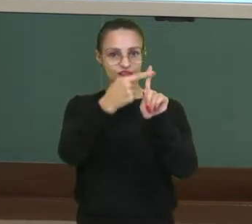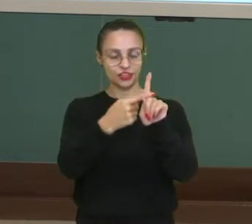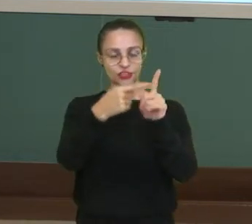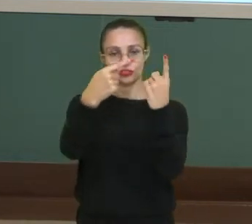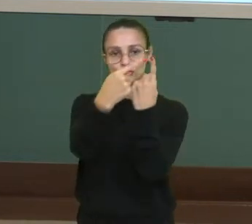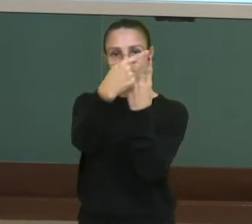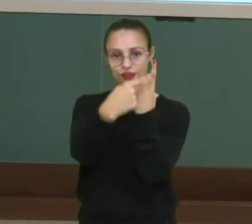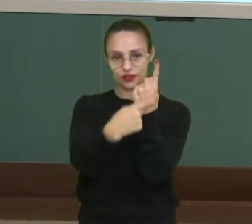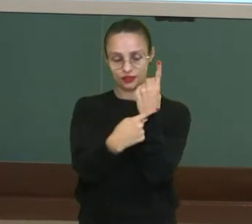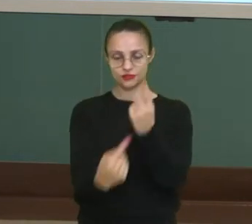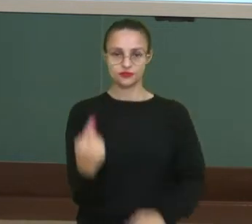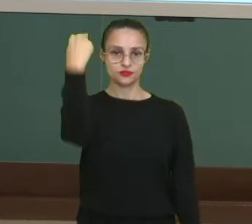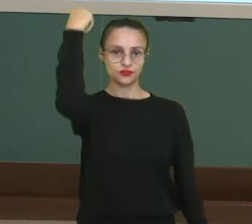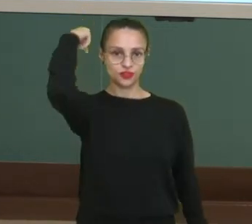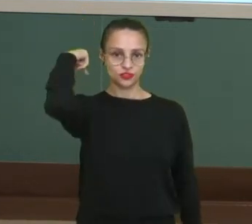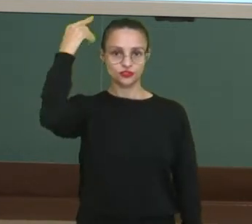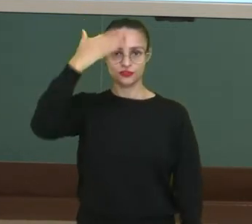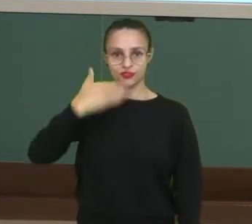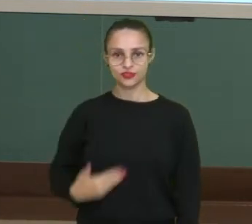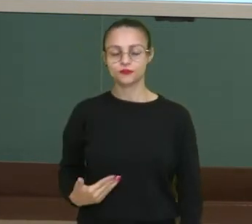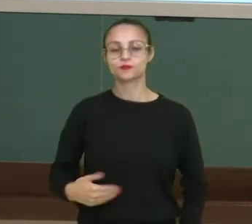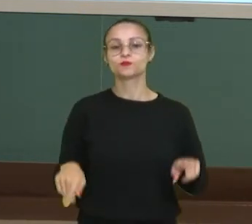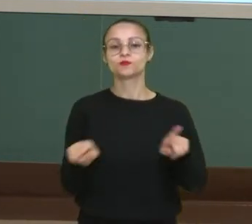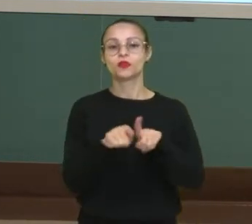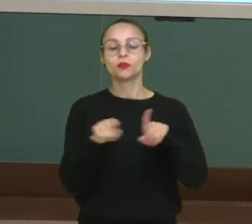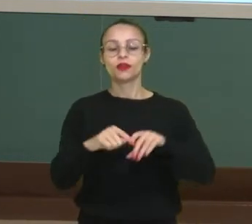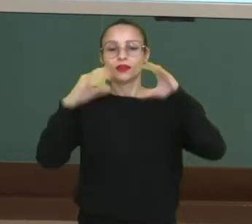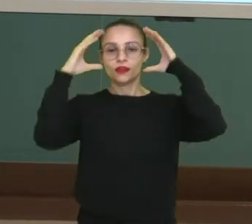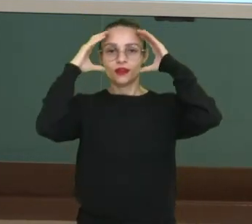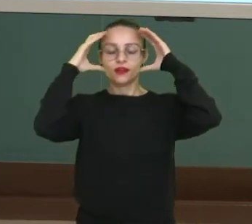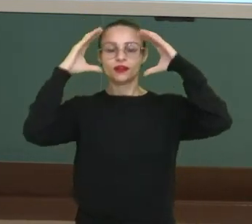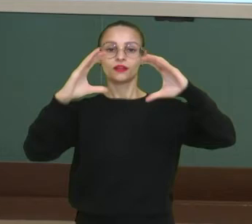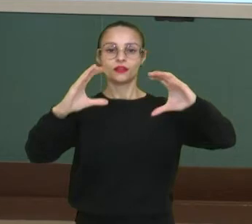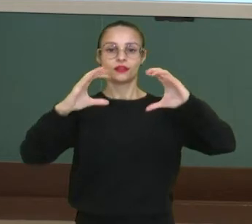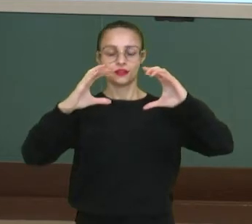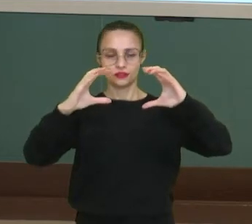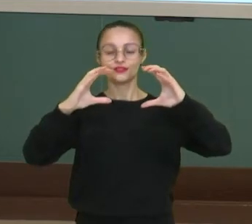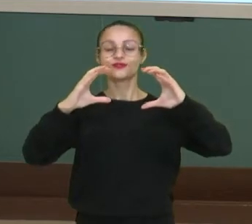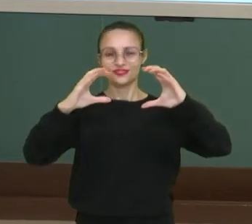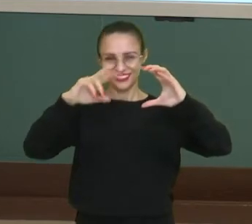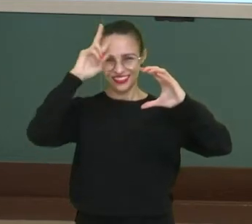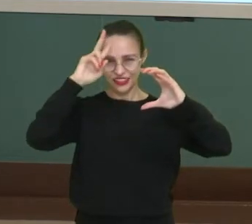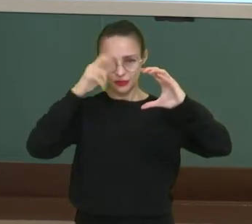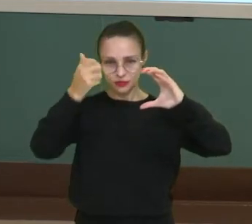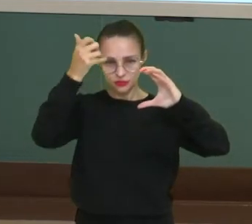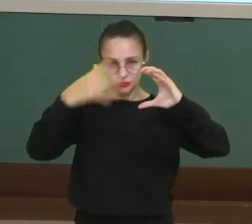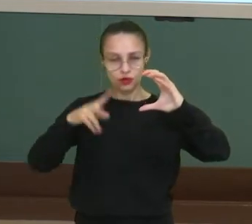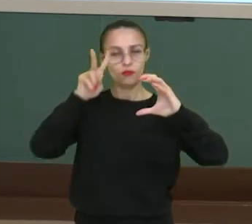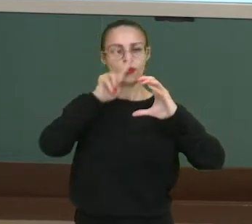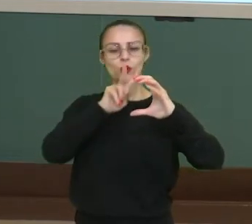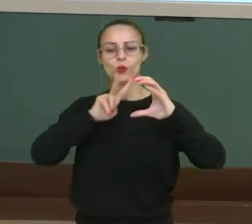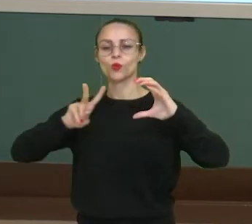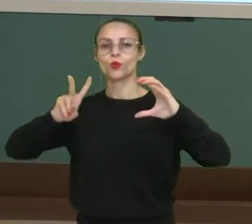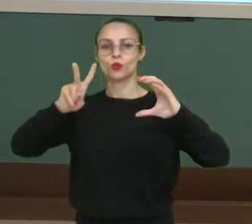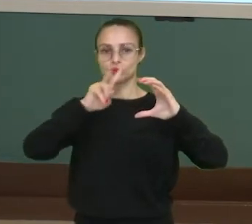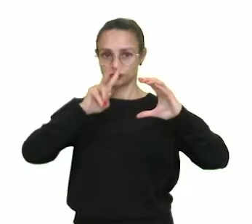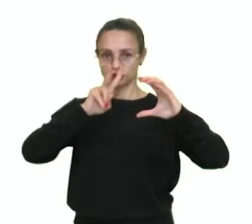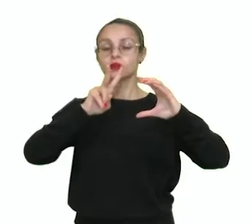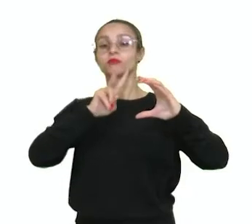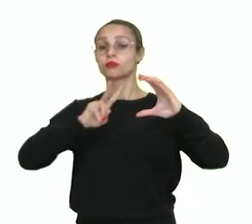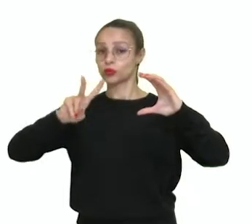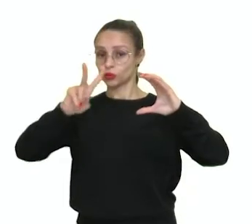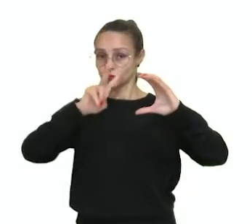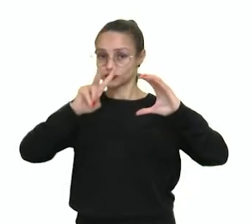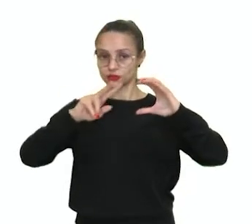atrás. O crânio, então lembra que nós falamos da questão de proteção? Ele protege o